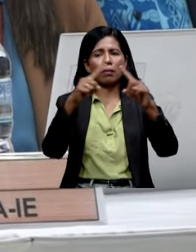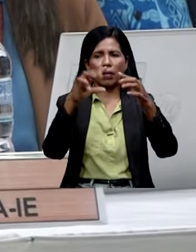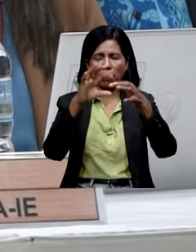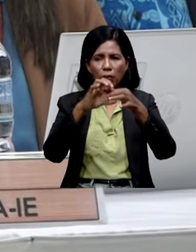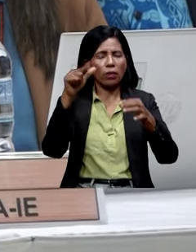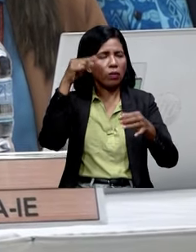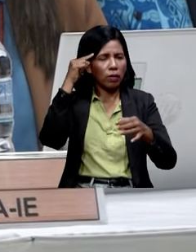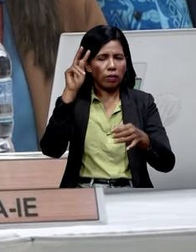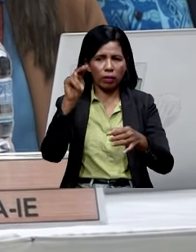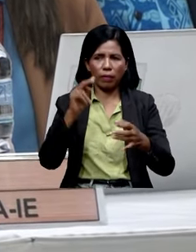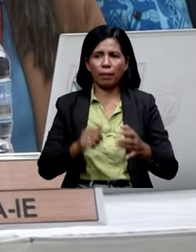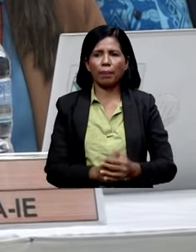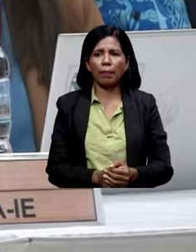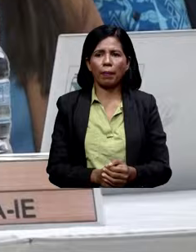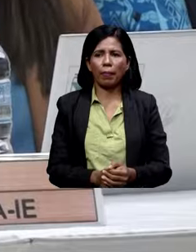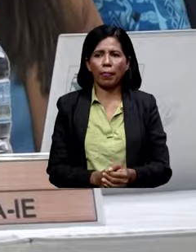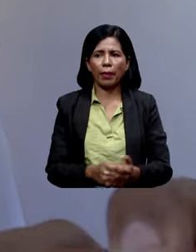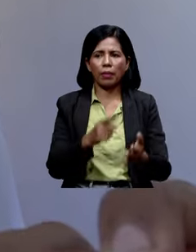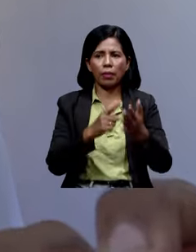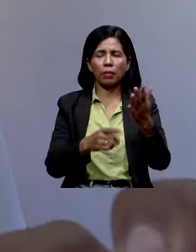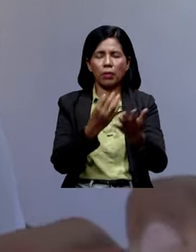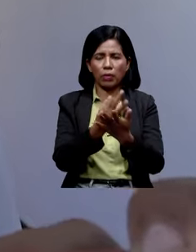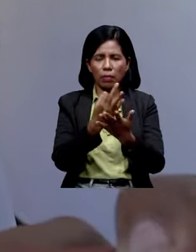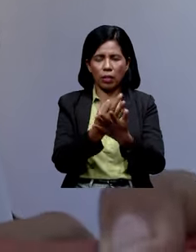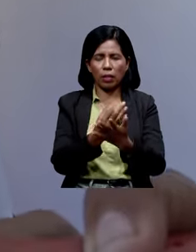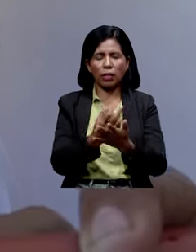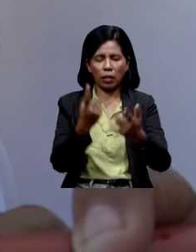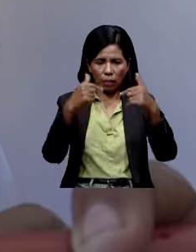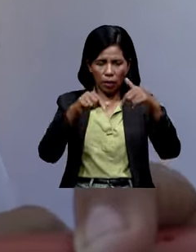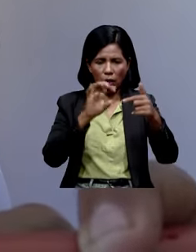niano. Sei de orçamento, mas ao se ler, diria.